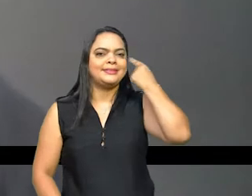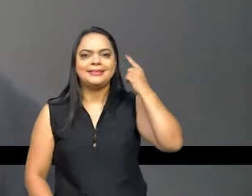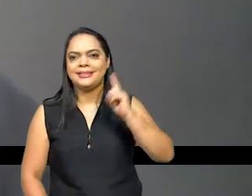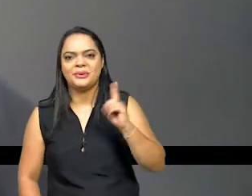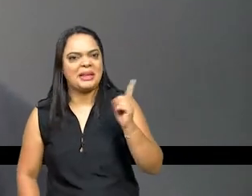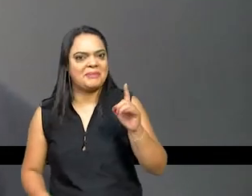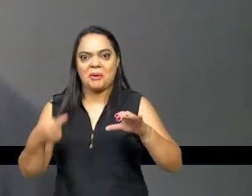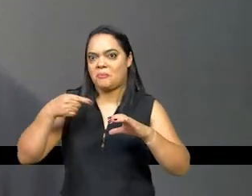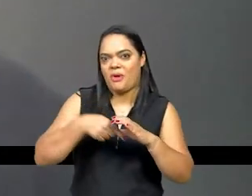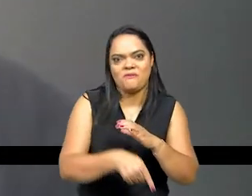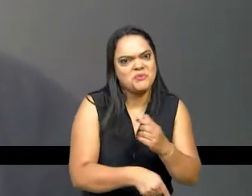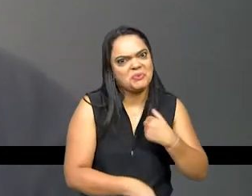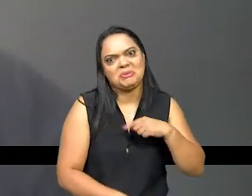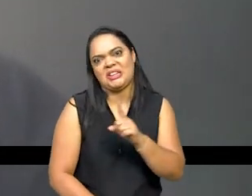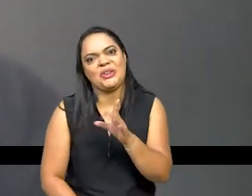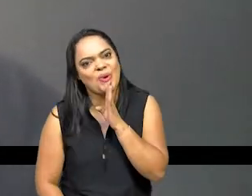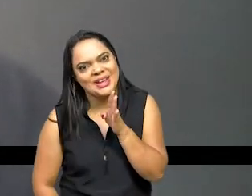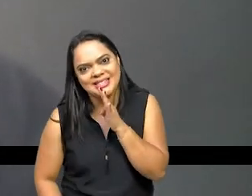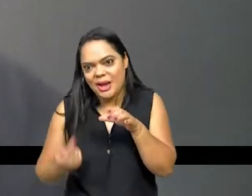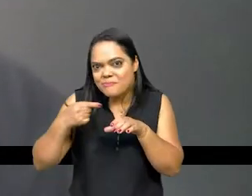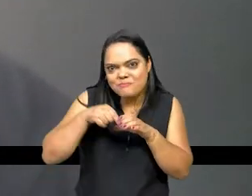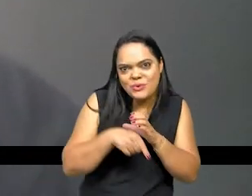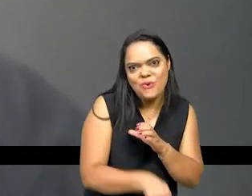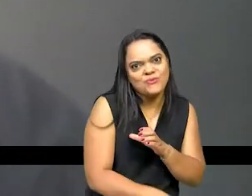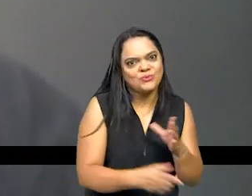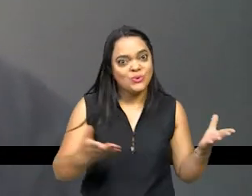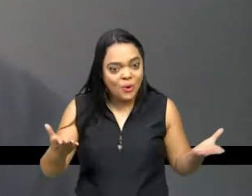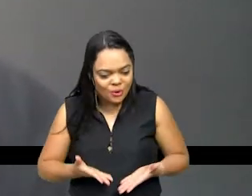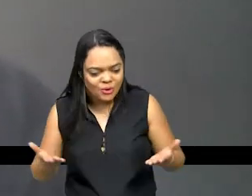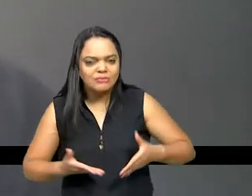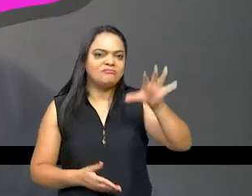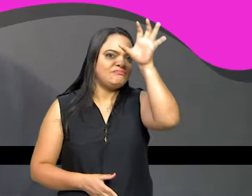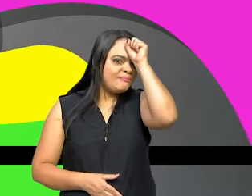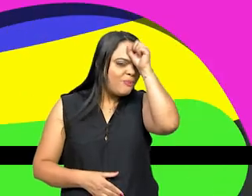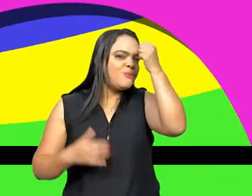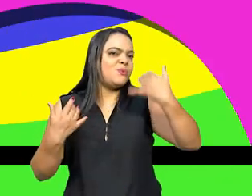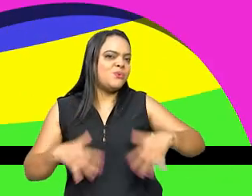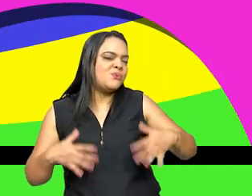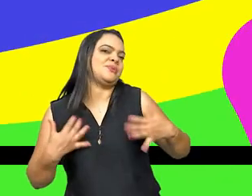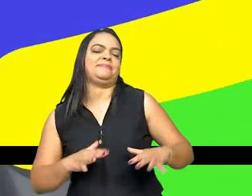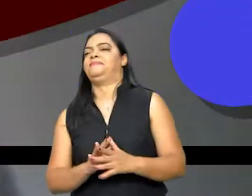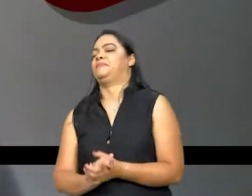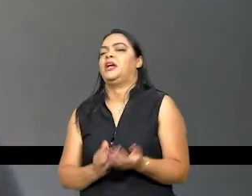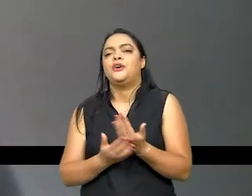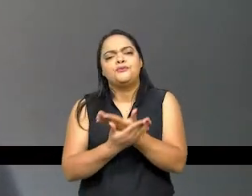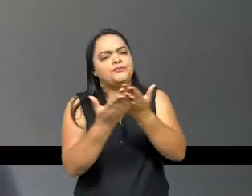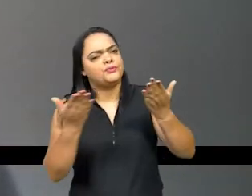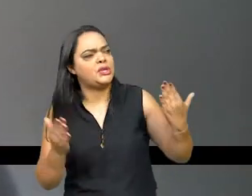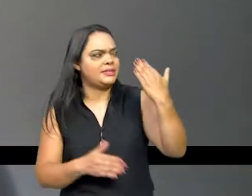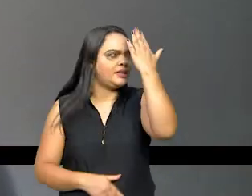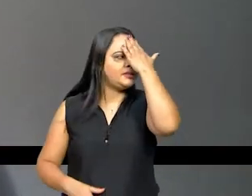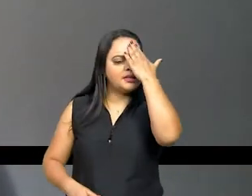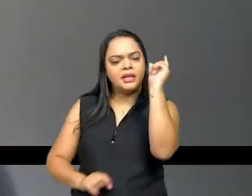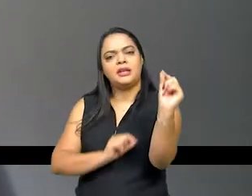assim, mais a fundo, né? E, então, assim, estou aqui aprendendo bastante com vocês. Vocês